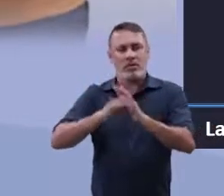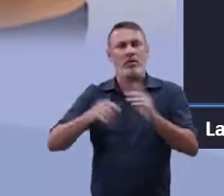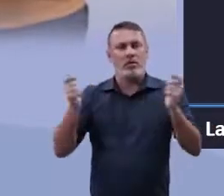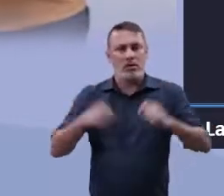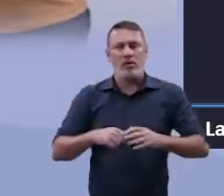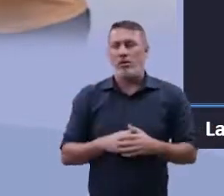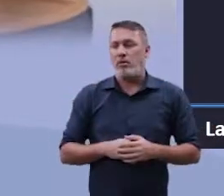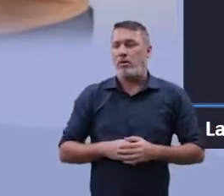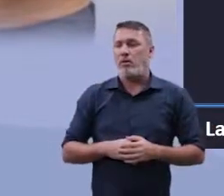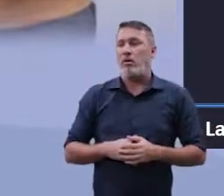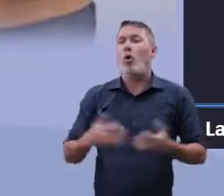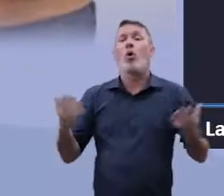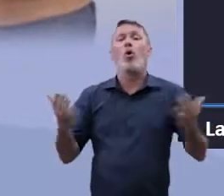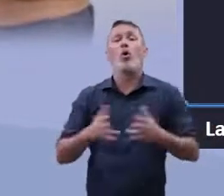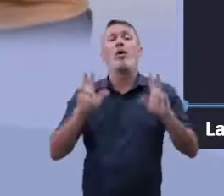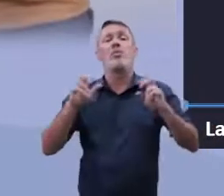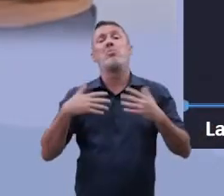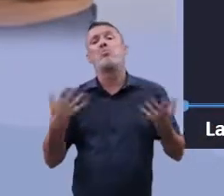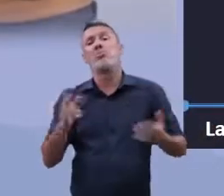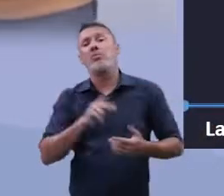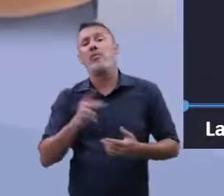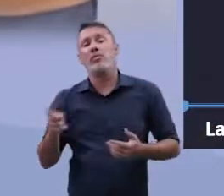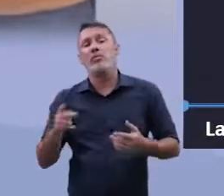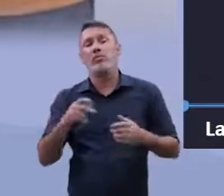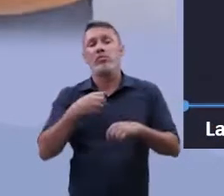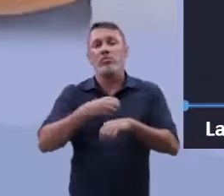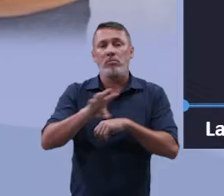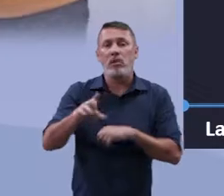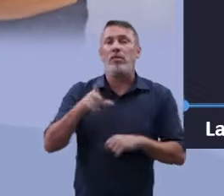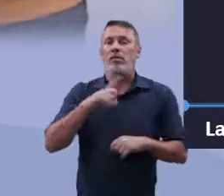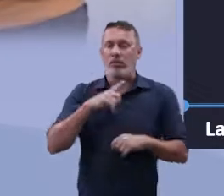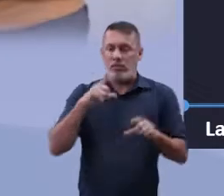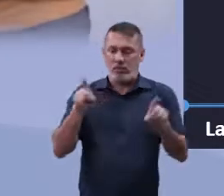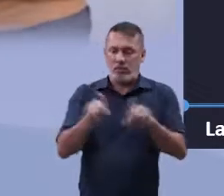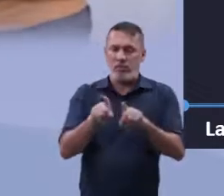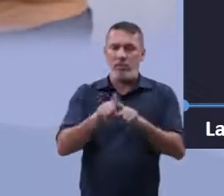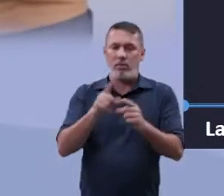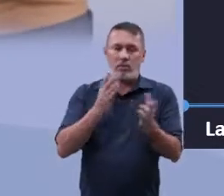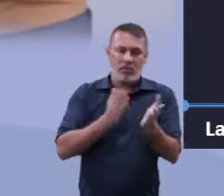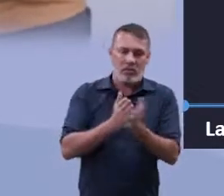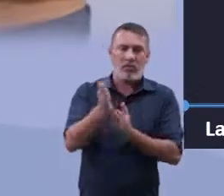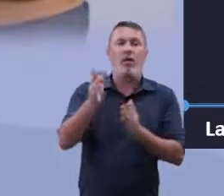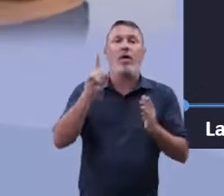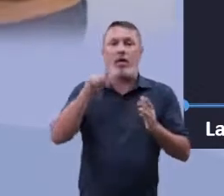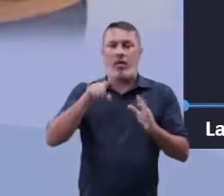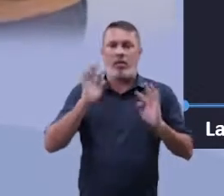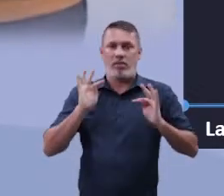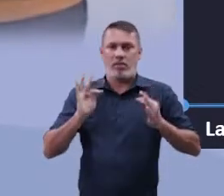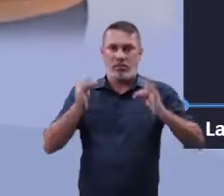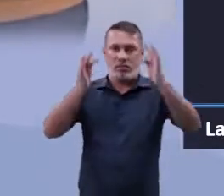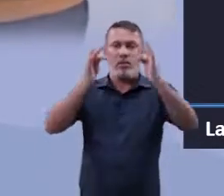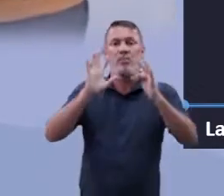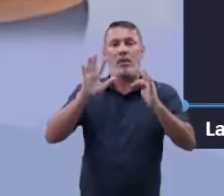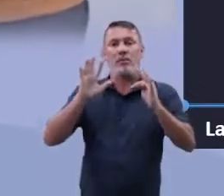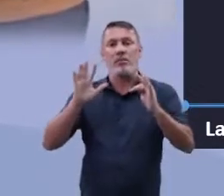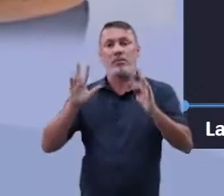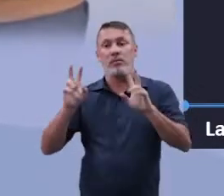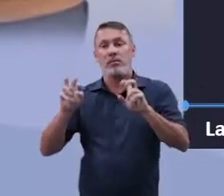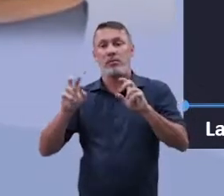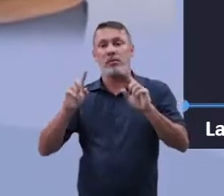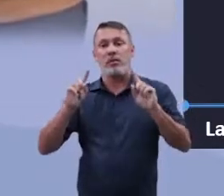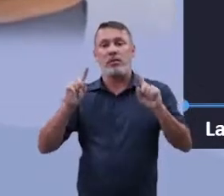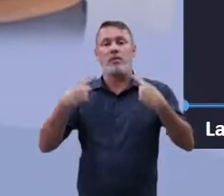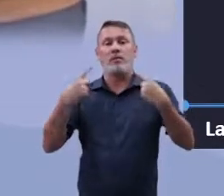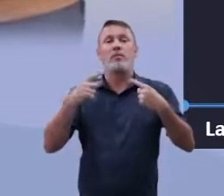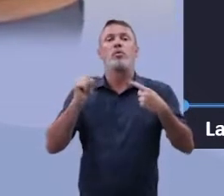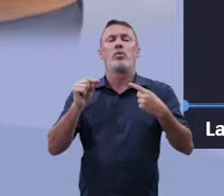texto. Professor, qual é o tema dessa aula? O tema também tem como eixo tecnologia, mas os desafios